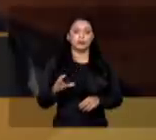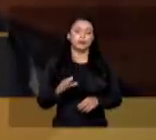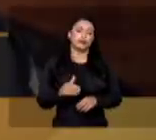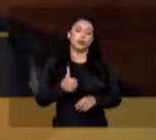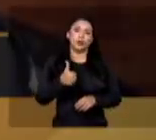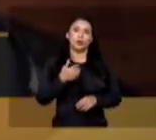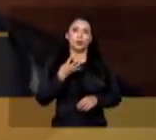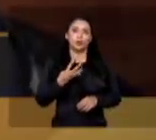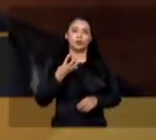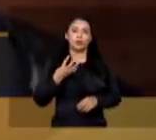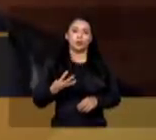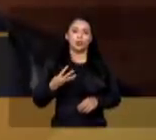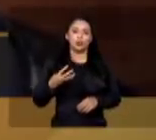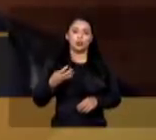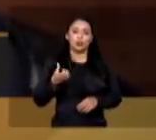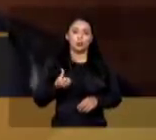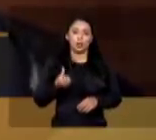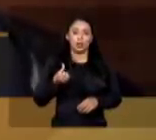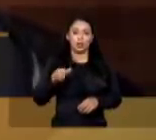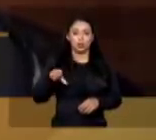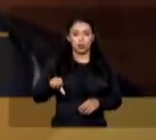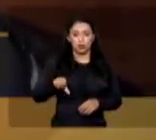164.493,